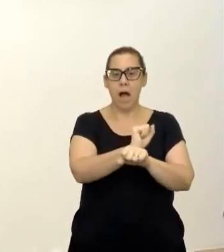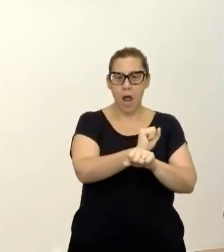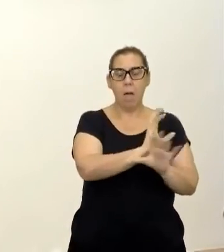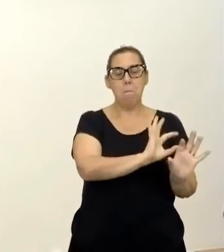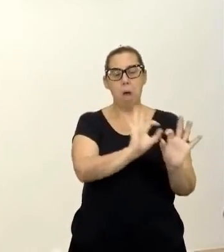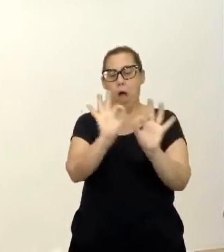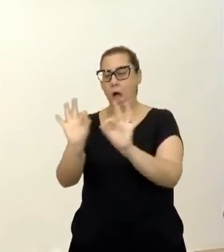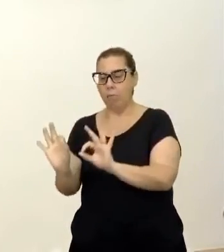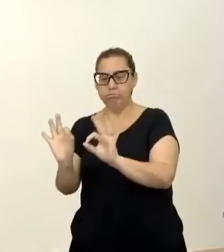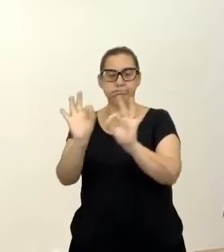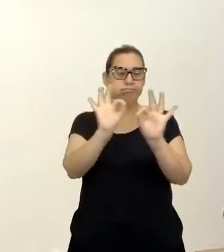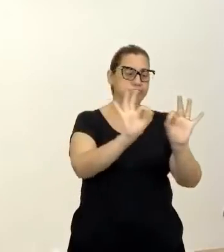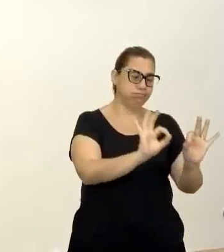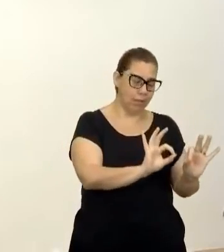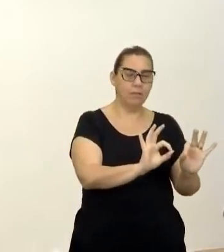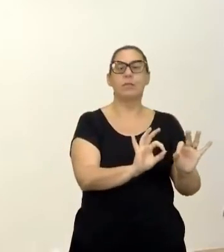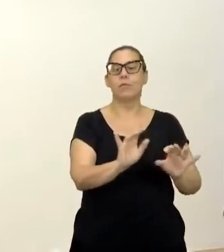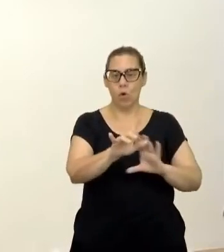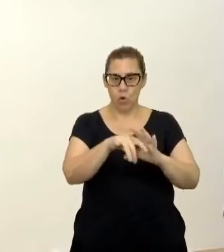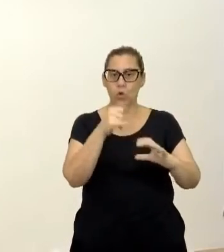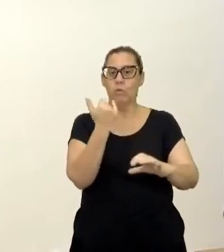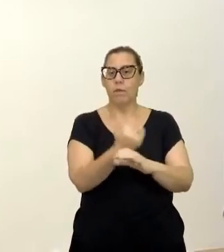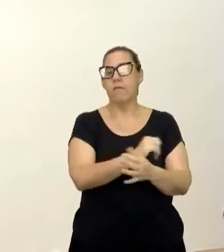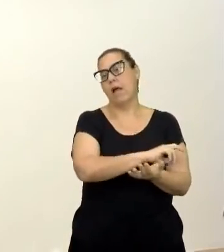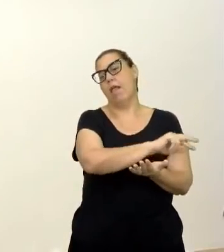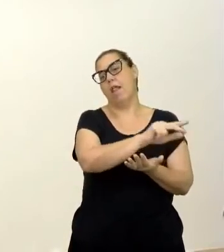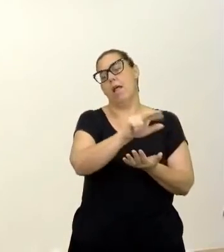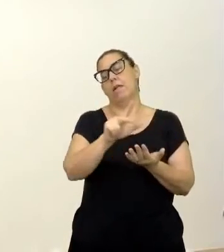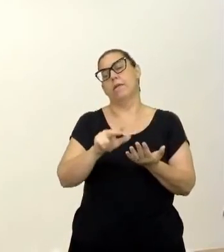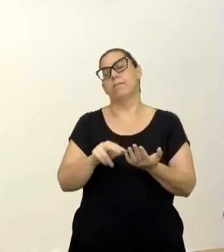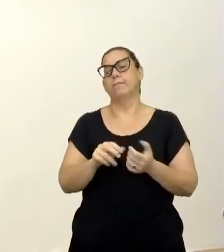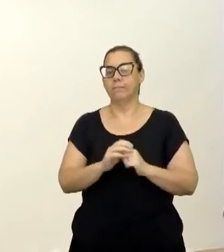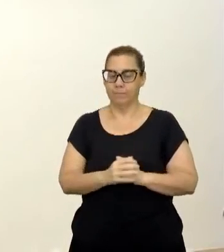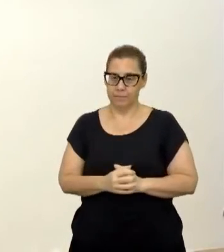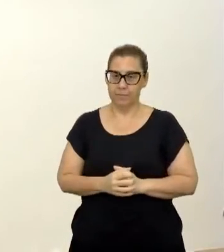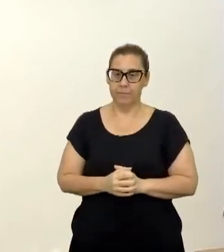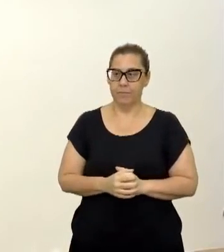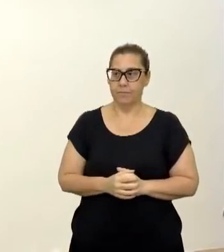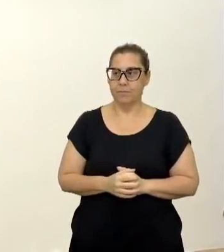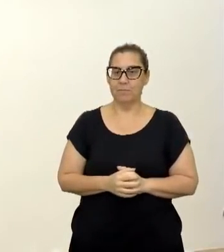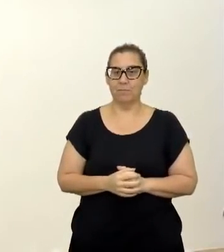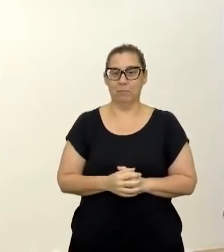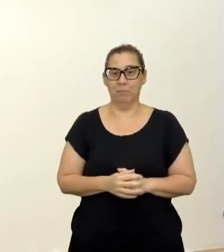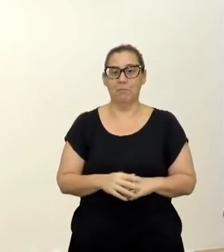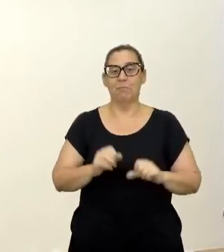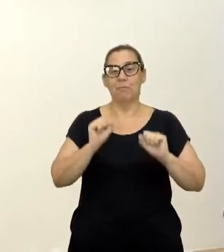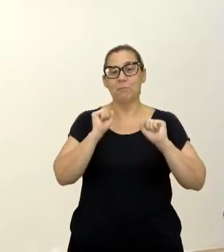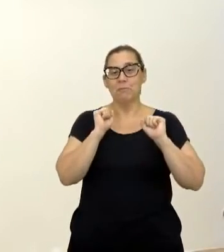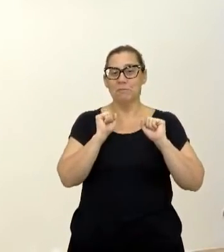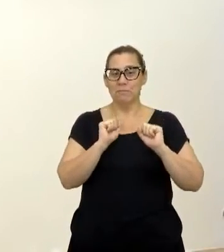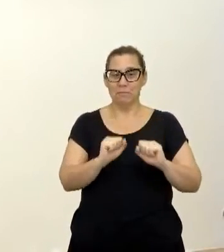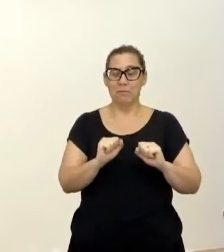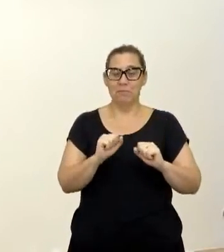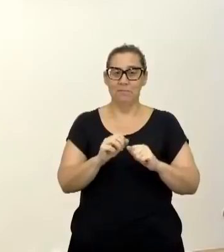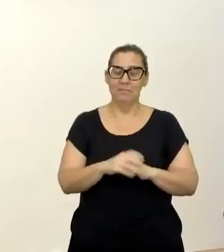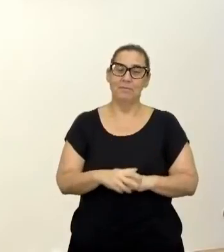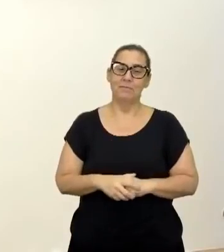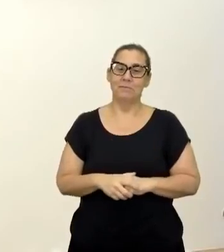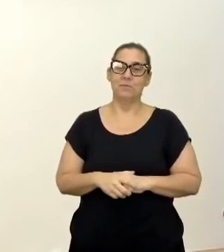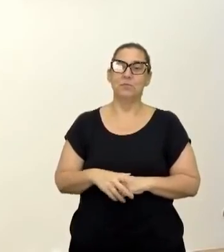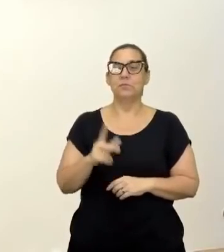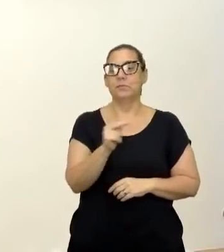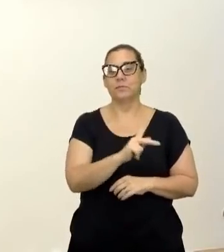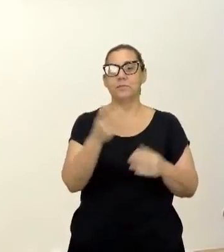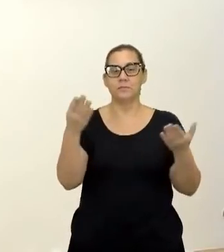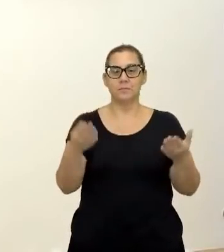quando você estiver no YouTube e veja várias vezes quantas forem possíveis, tá certo? Nós vamos começar a aula de matemática, eu sou a professora Viviane, professora de vocês